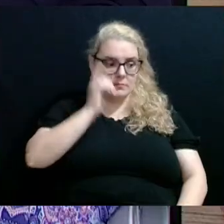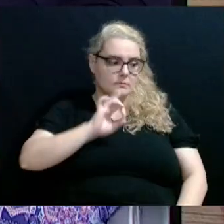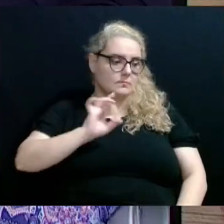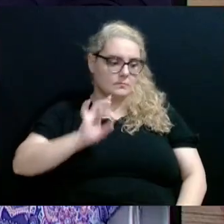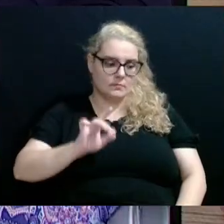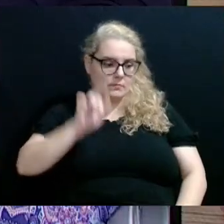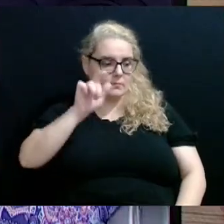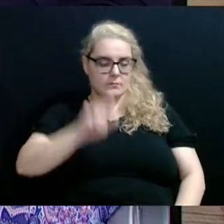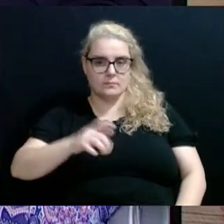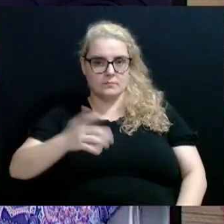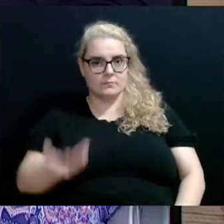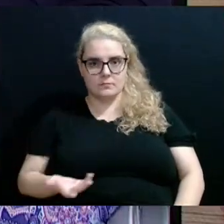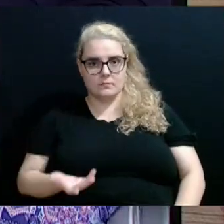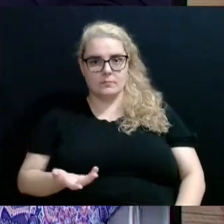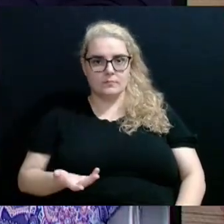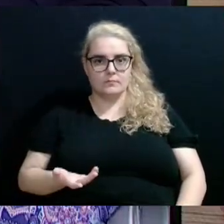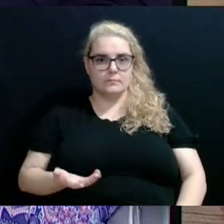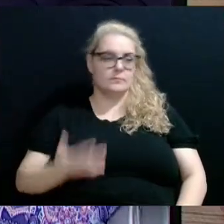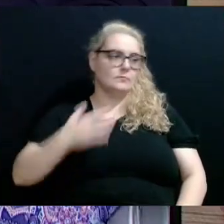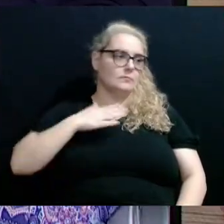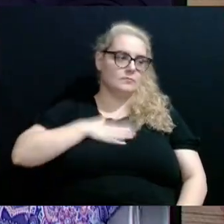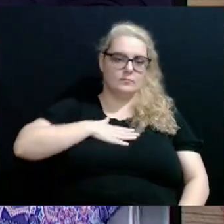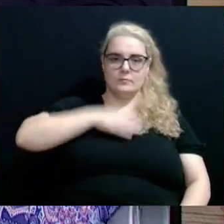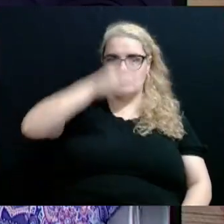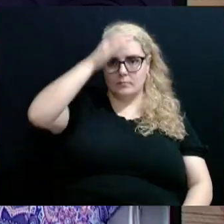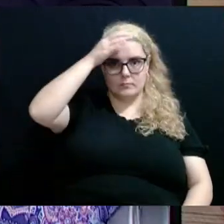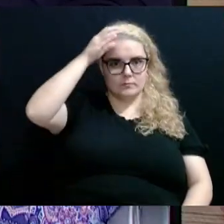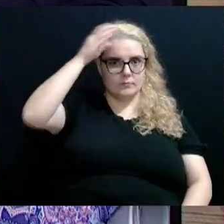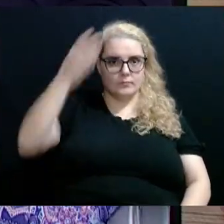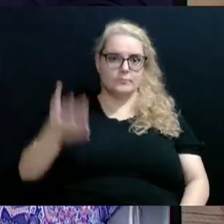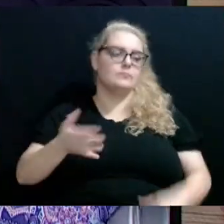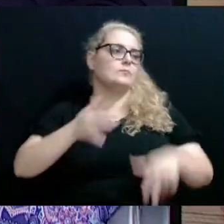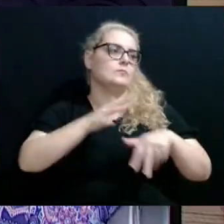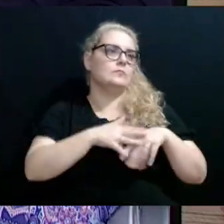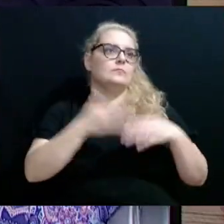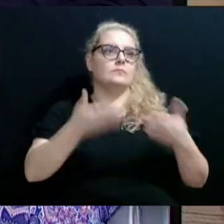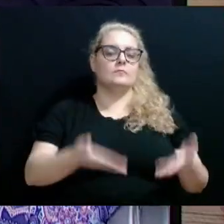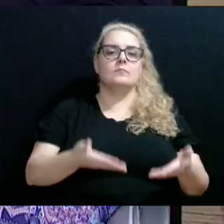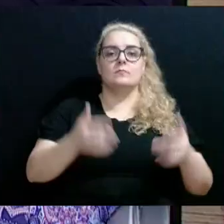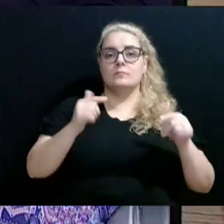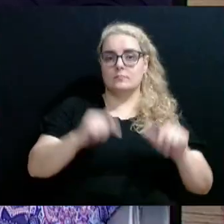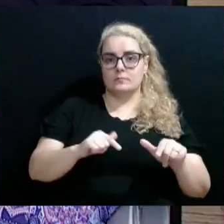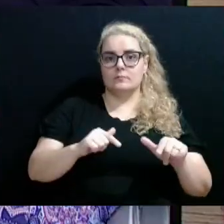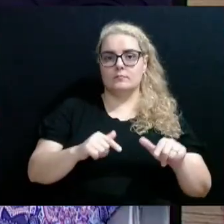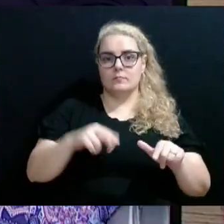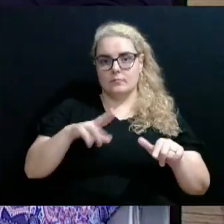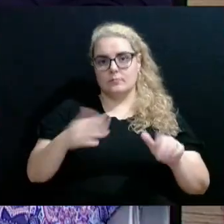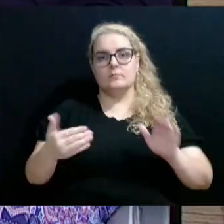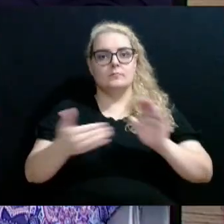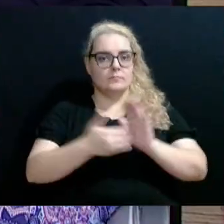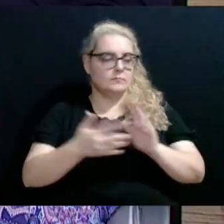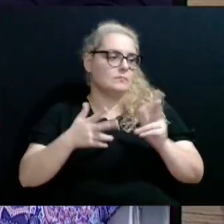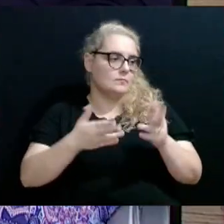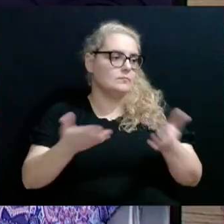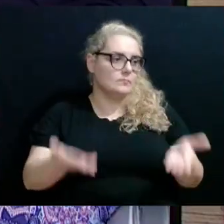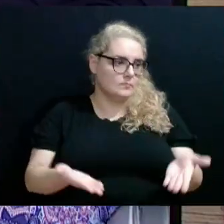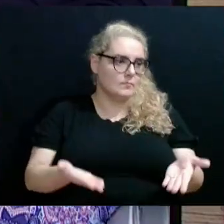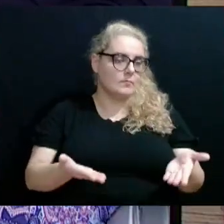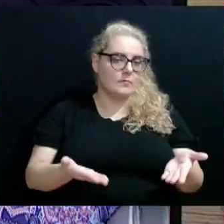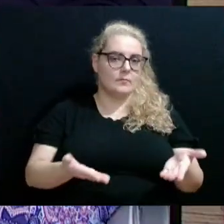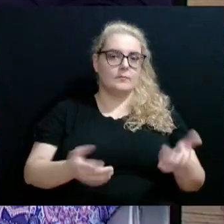meu cliente, o meu paciente aqui nesse espaço, ou até como aqui tem um espaço com